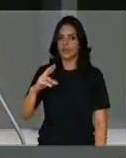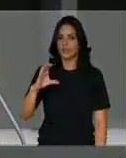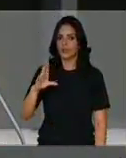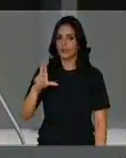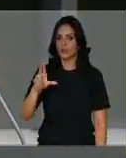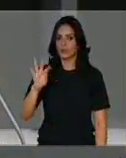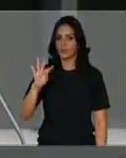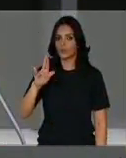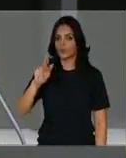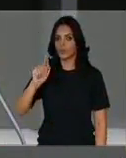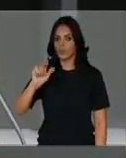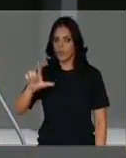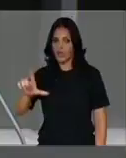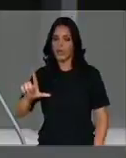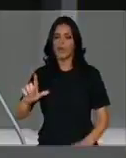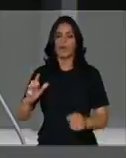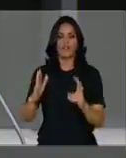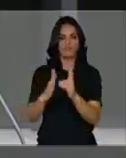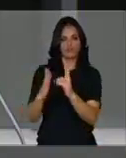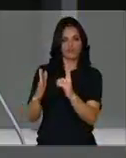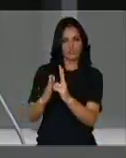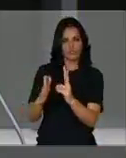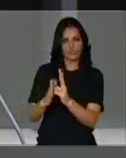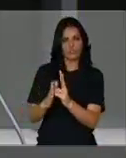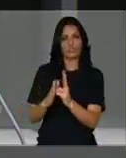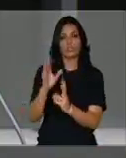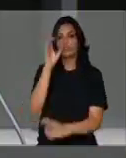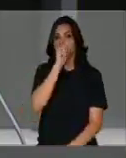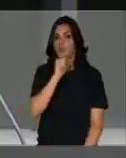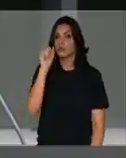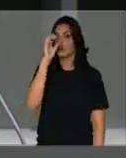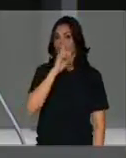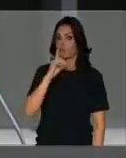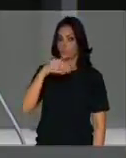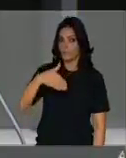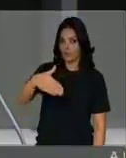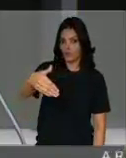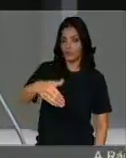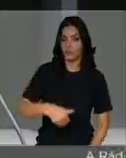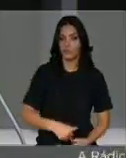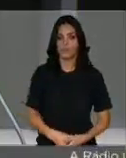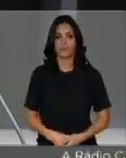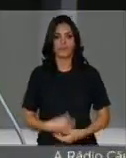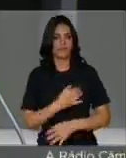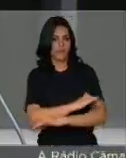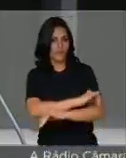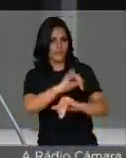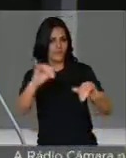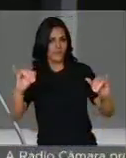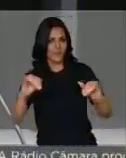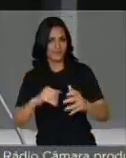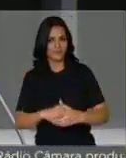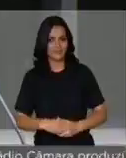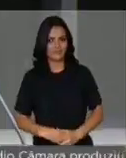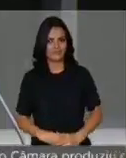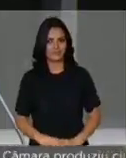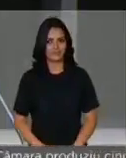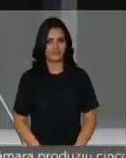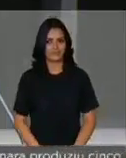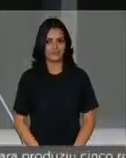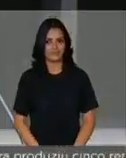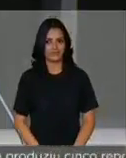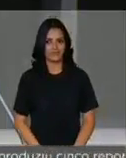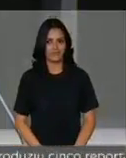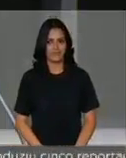Indígena, nesse final de semana. Ainda faço registro, um registro que